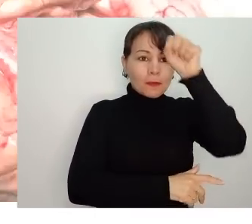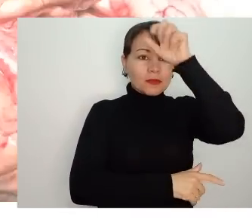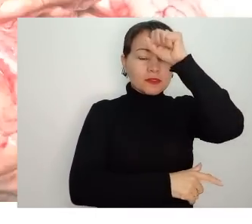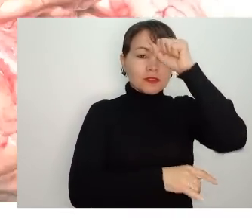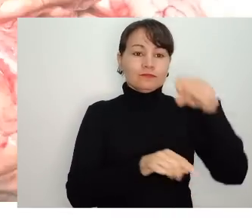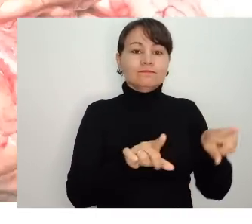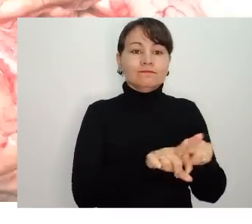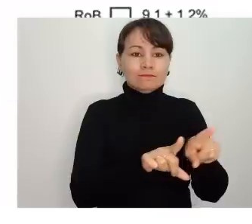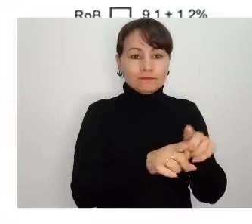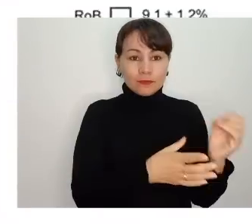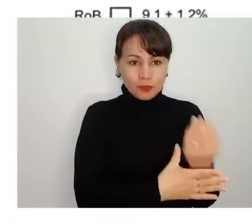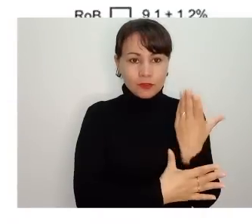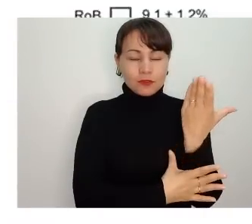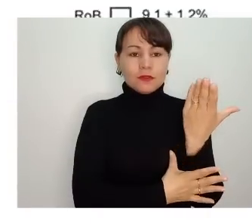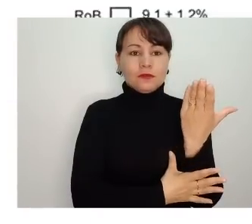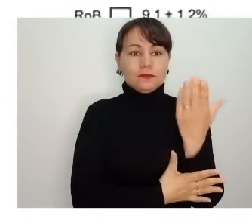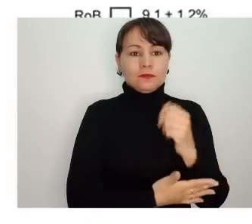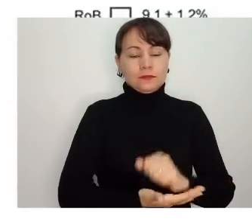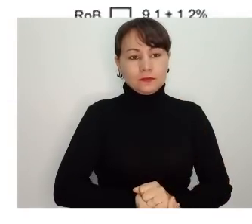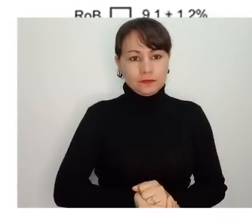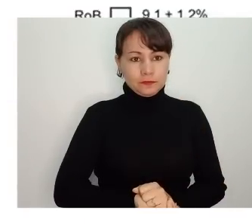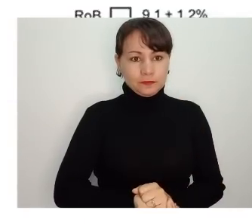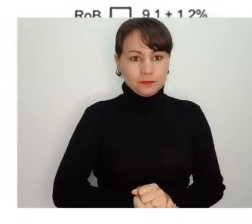nossa aprendizagem.